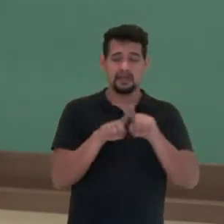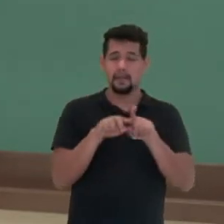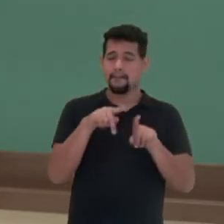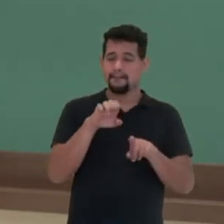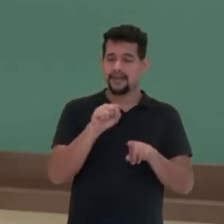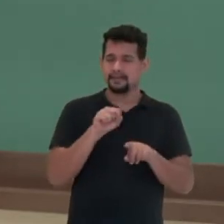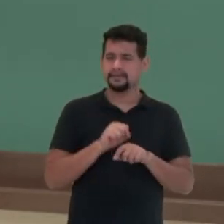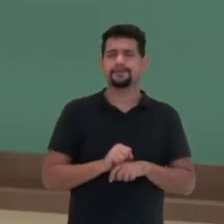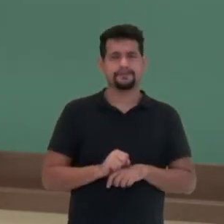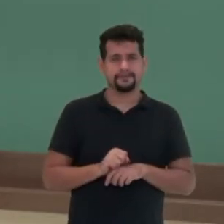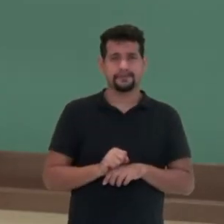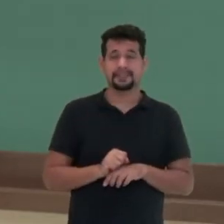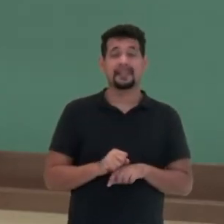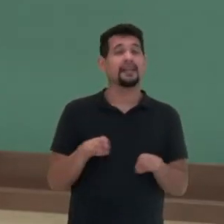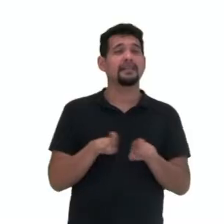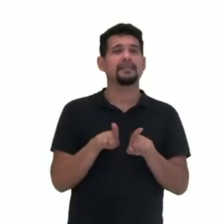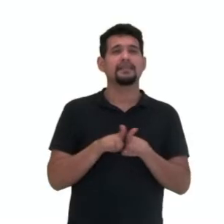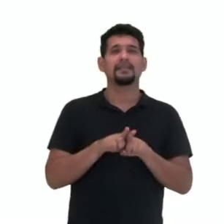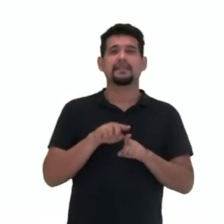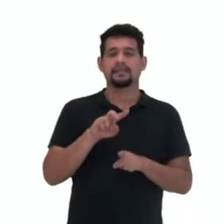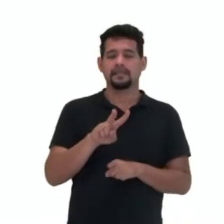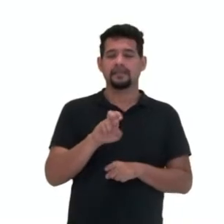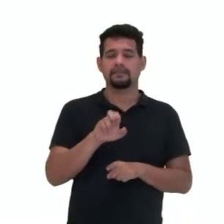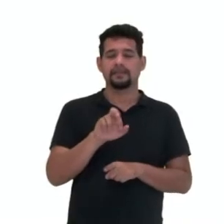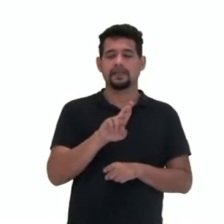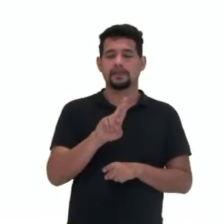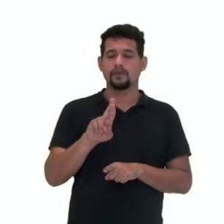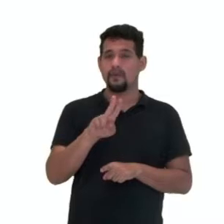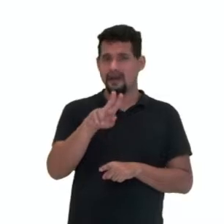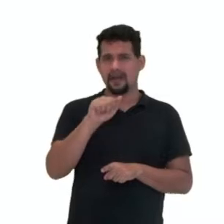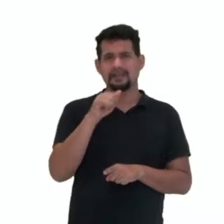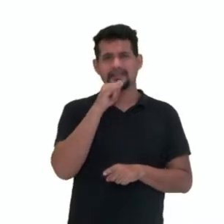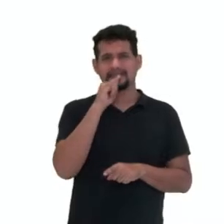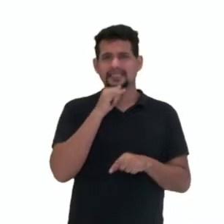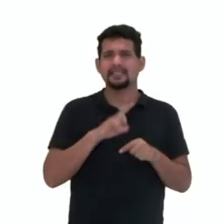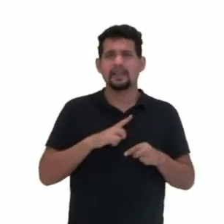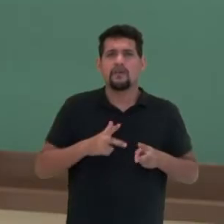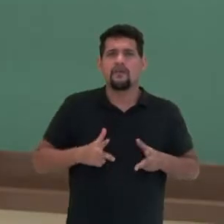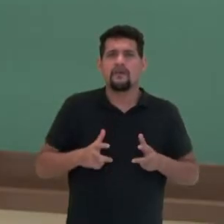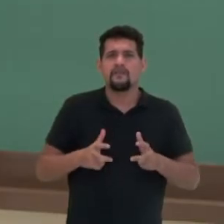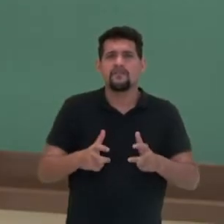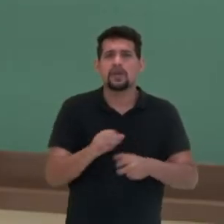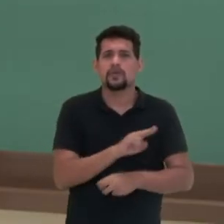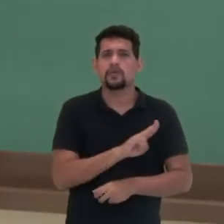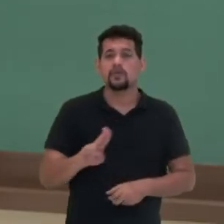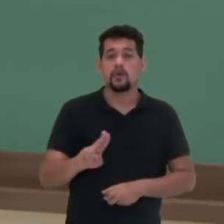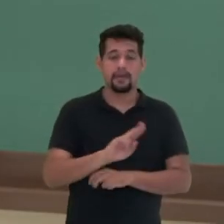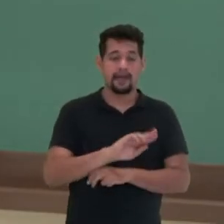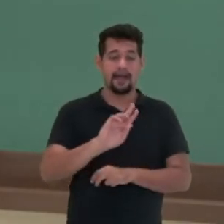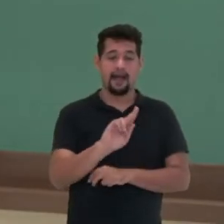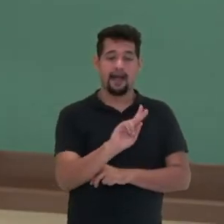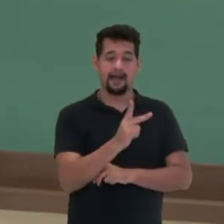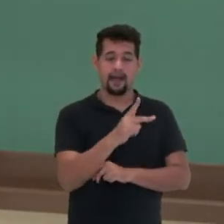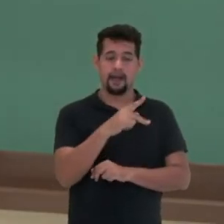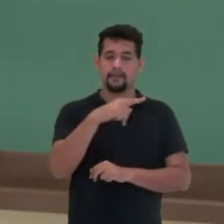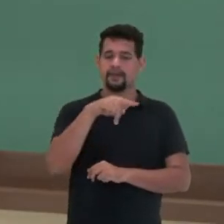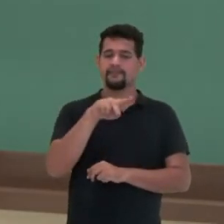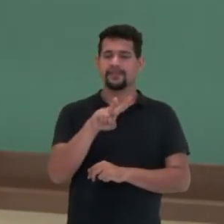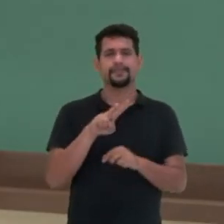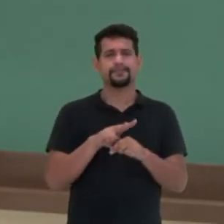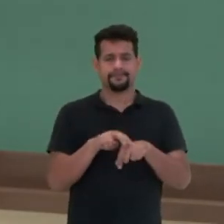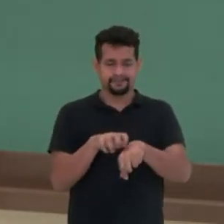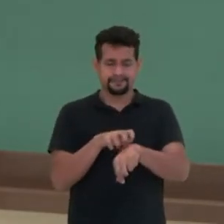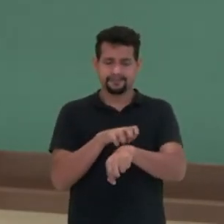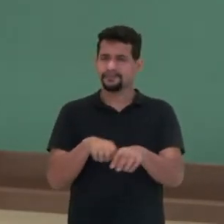pés. E as verrugas. O vírus HPV, ela vai fazer verrugas, pode ser verrugas na